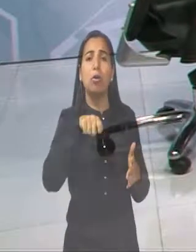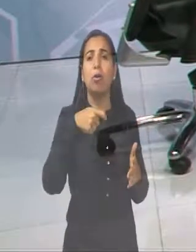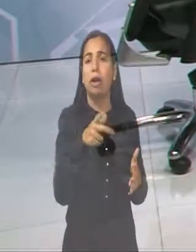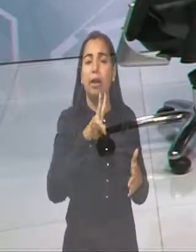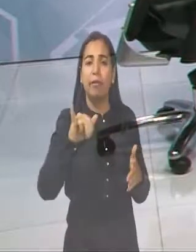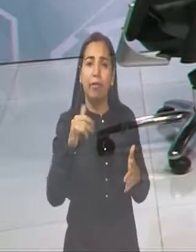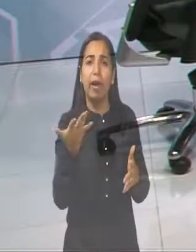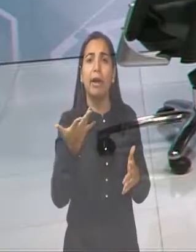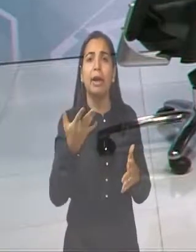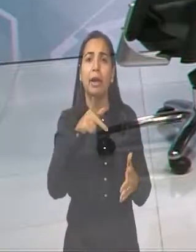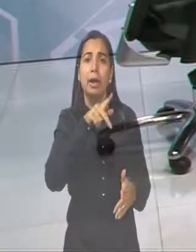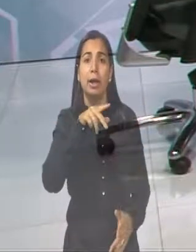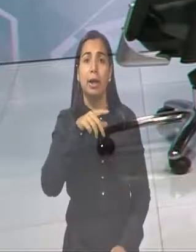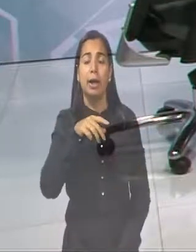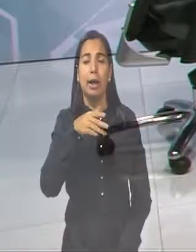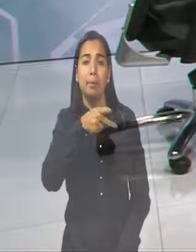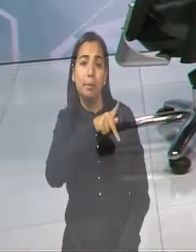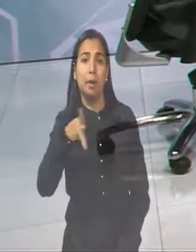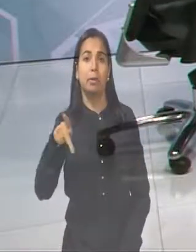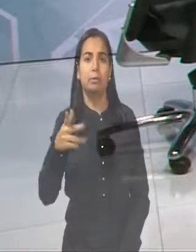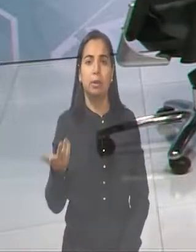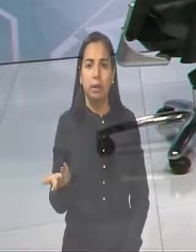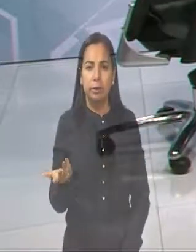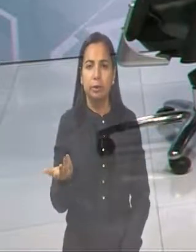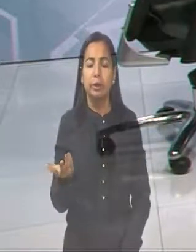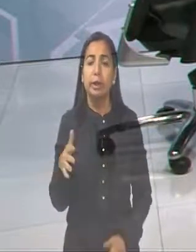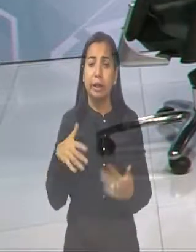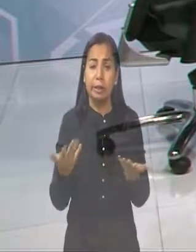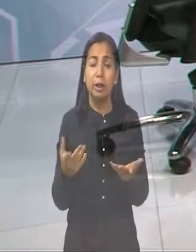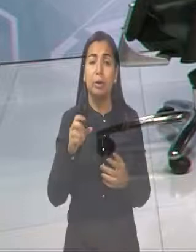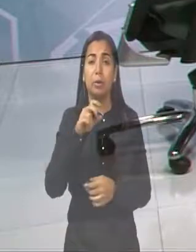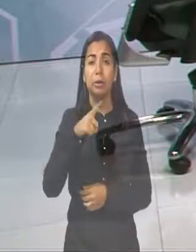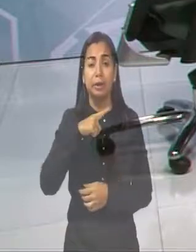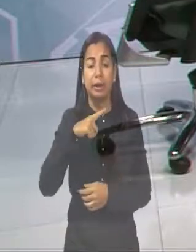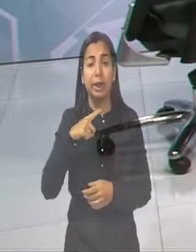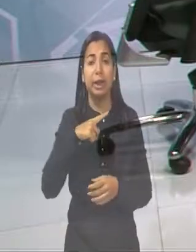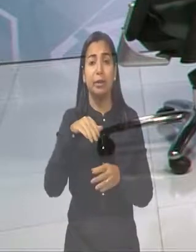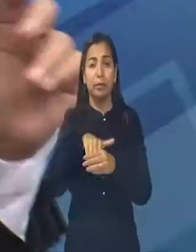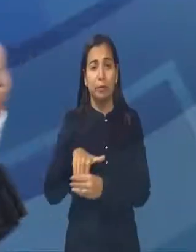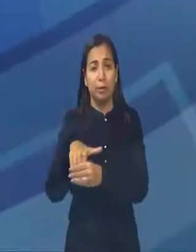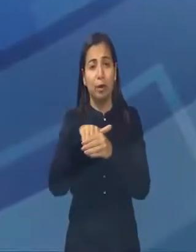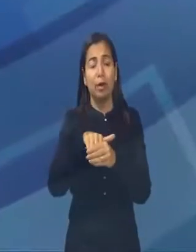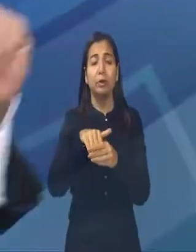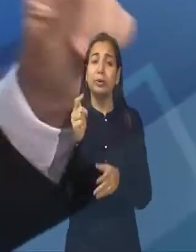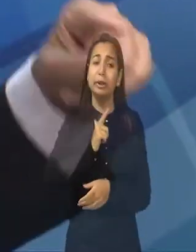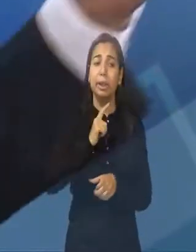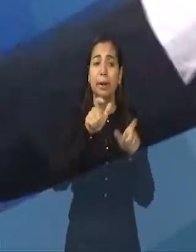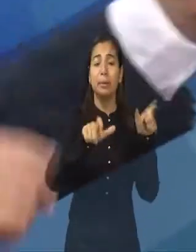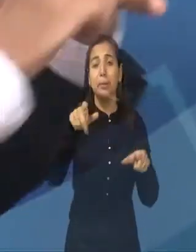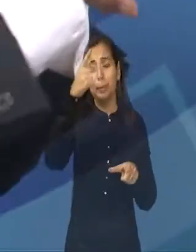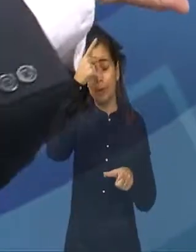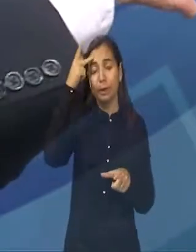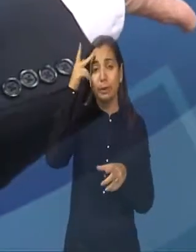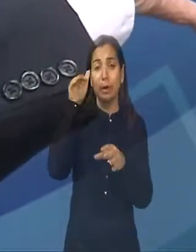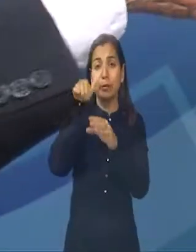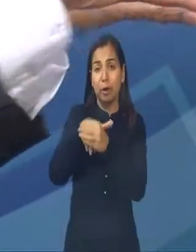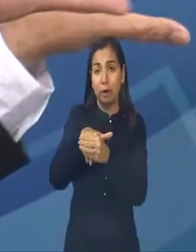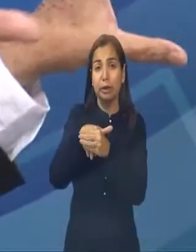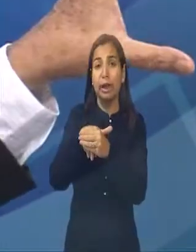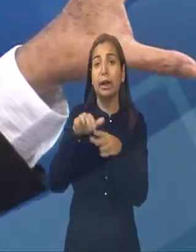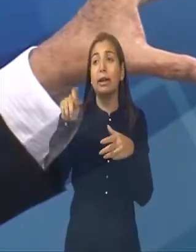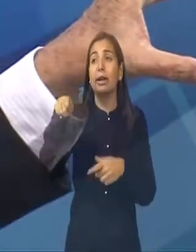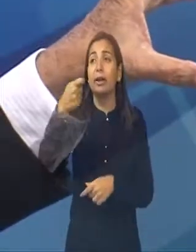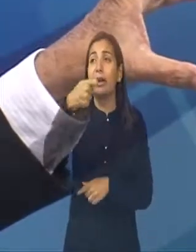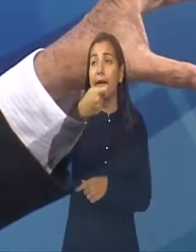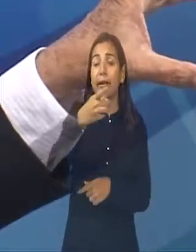você tiver uma eleição legislativa, você vai ter alguém preocupado em que deputado eu vou votar e vai passar